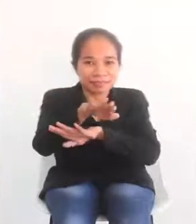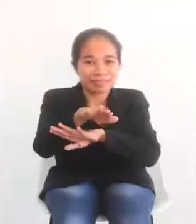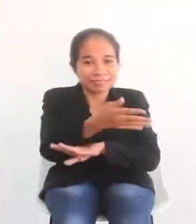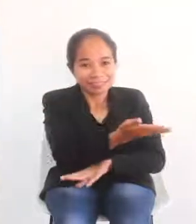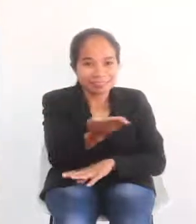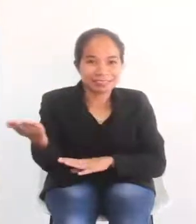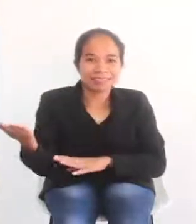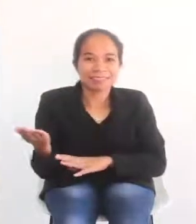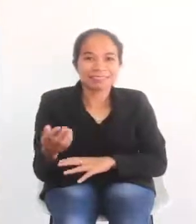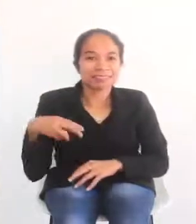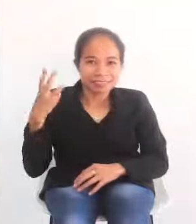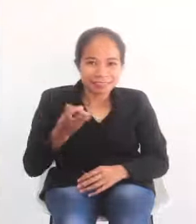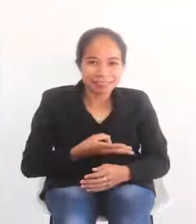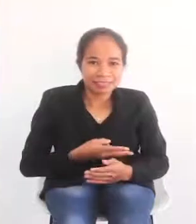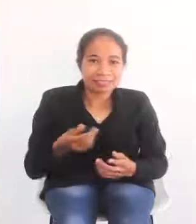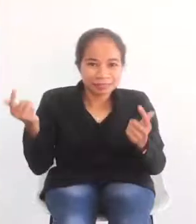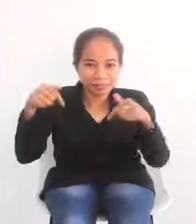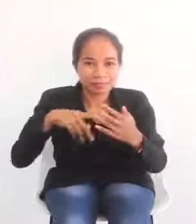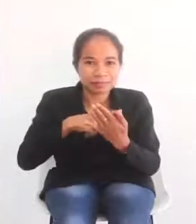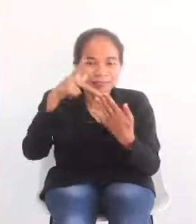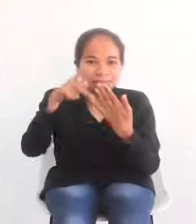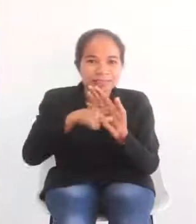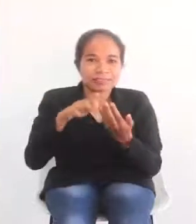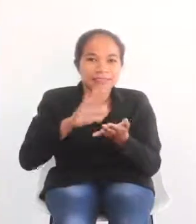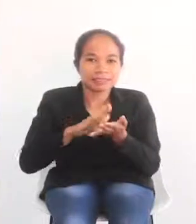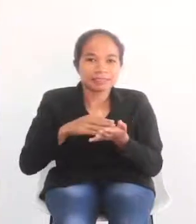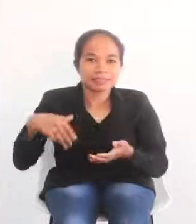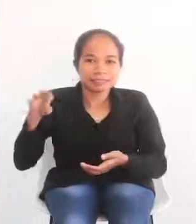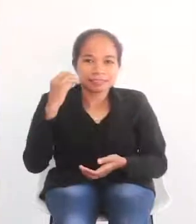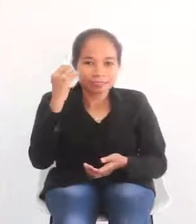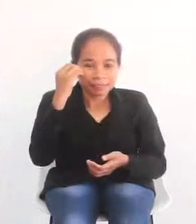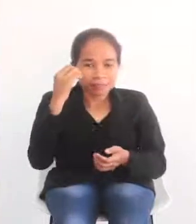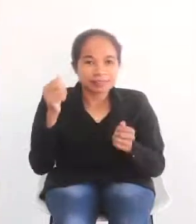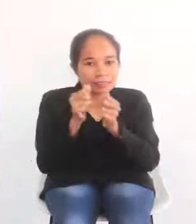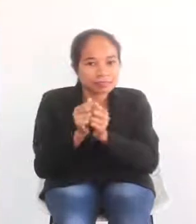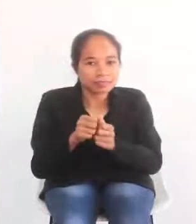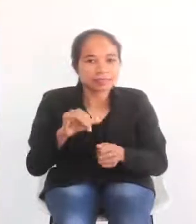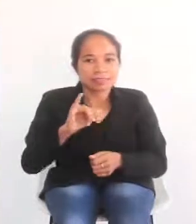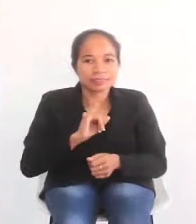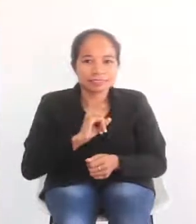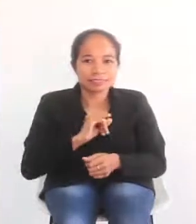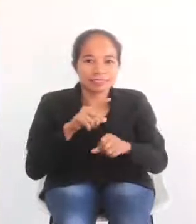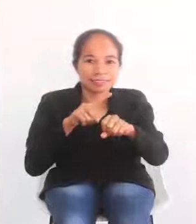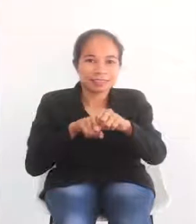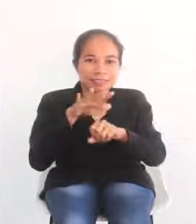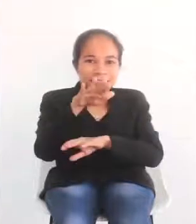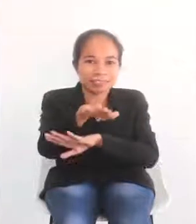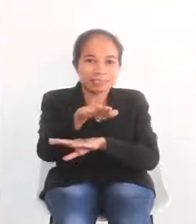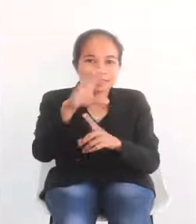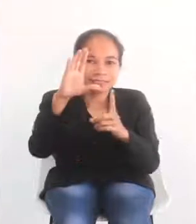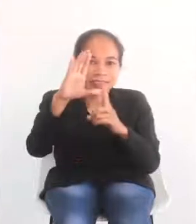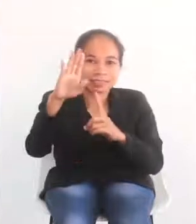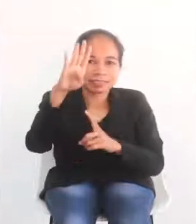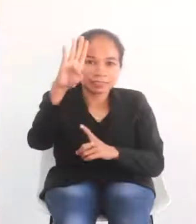alun sira hotu. Benvindu maiha programa Eskola ba uma hamotuk ho mambentura tempu lokraik.